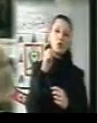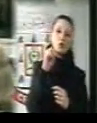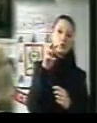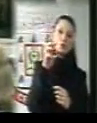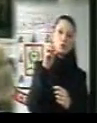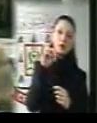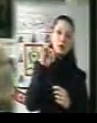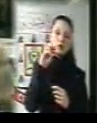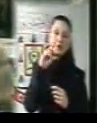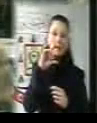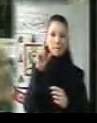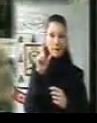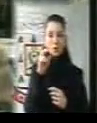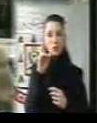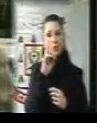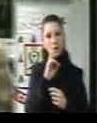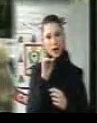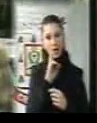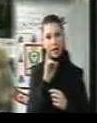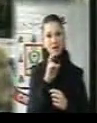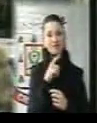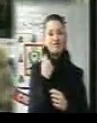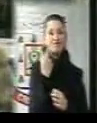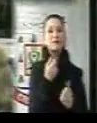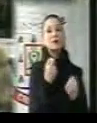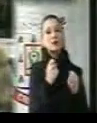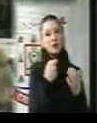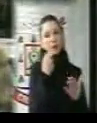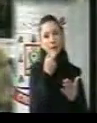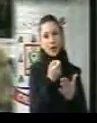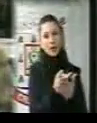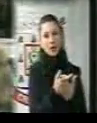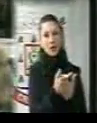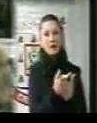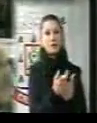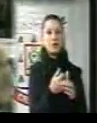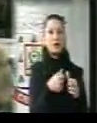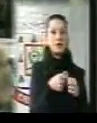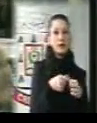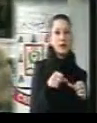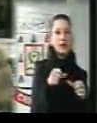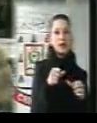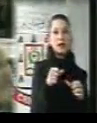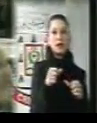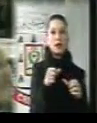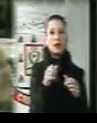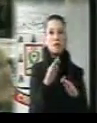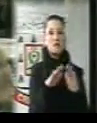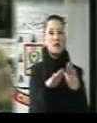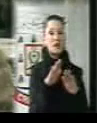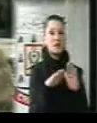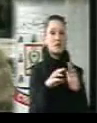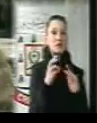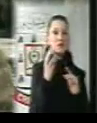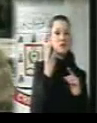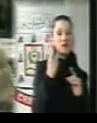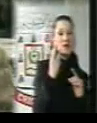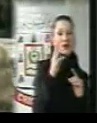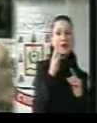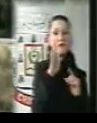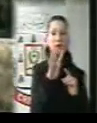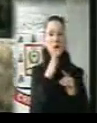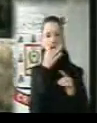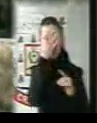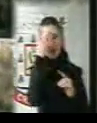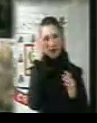da apropriação da via rápida, ainda fica uma parcela para ser paga, mas é para 3 ou 4 proprietários.